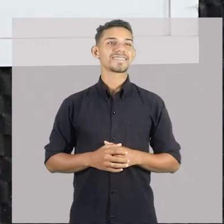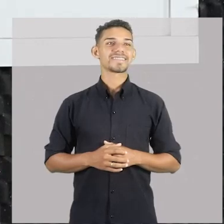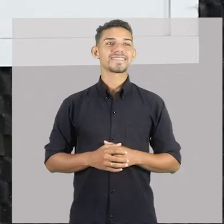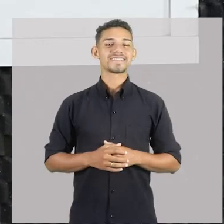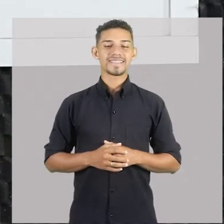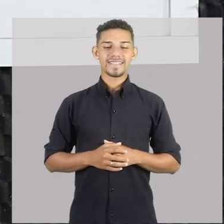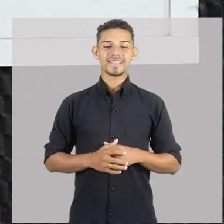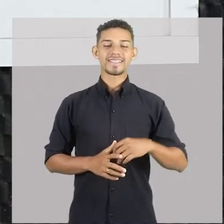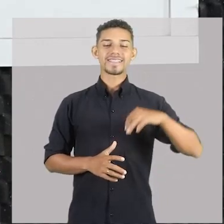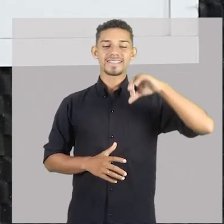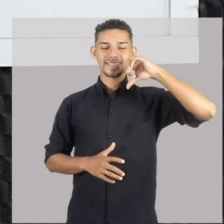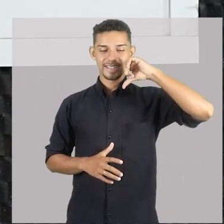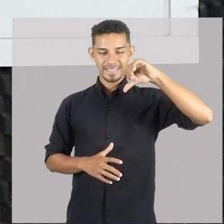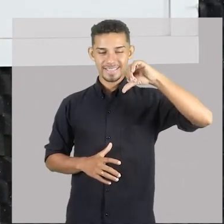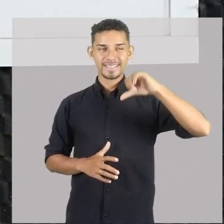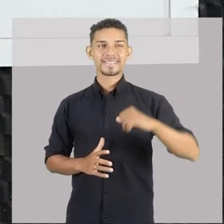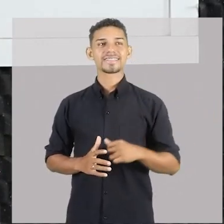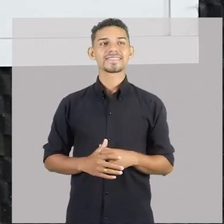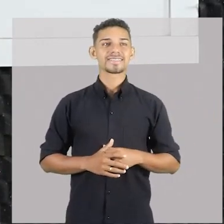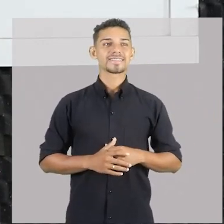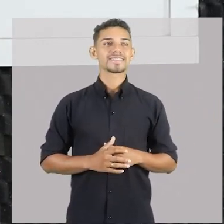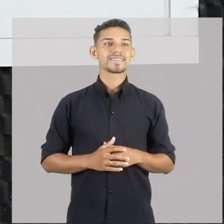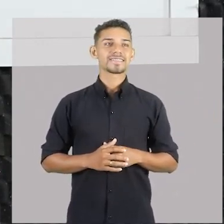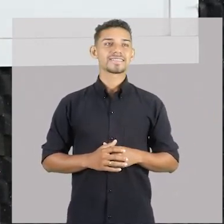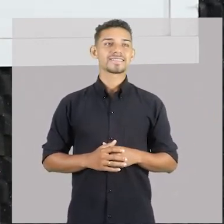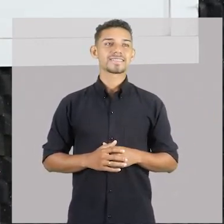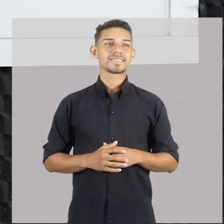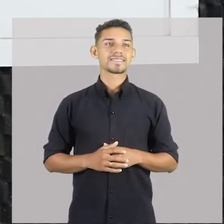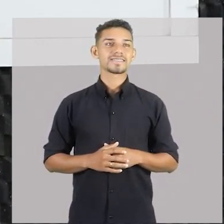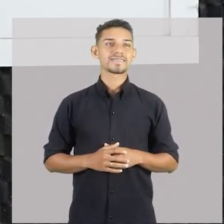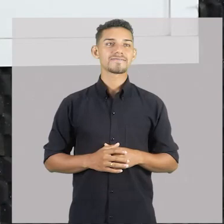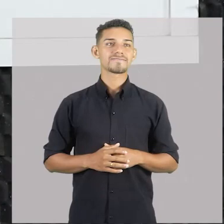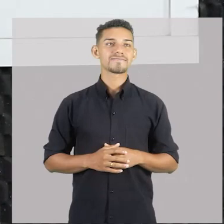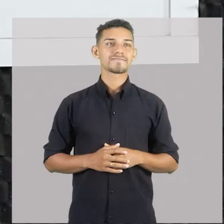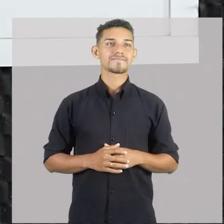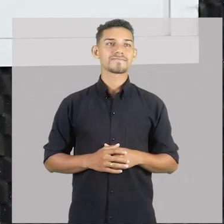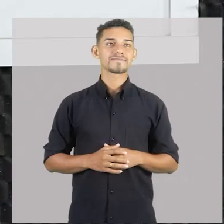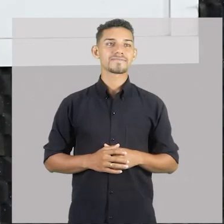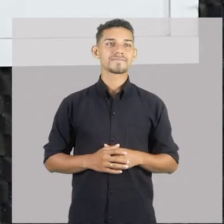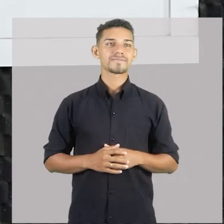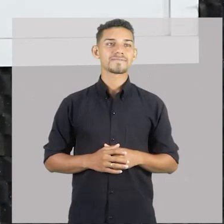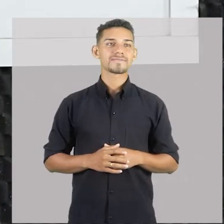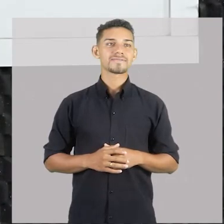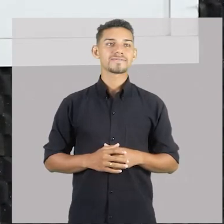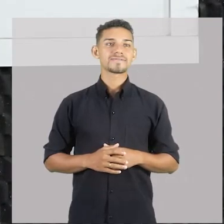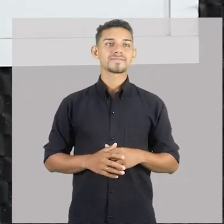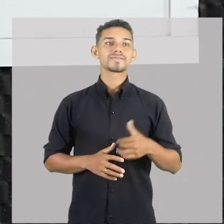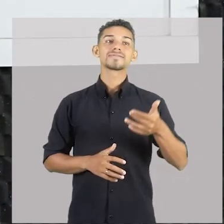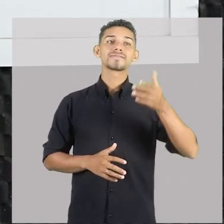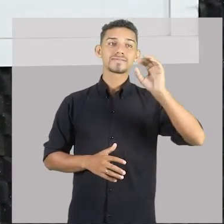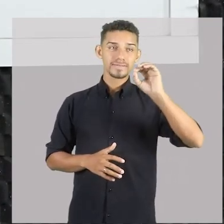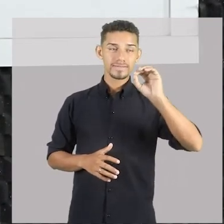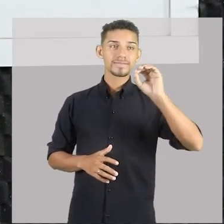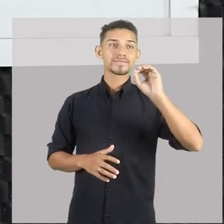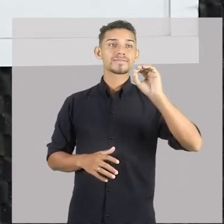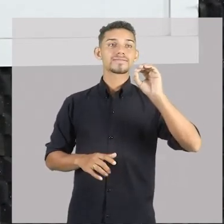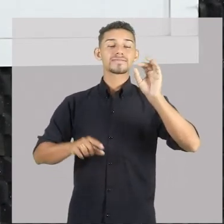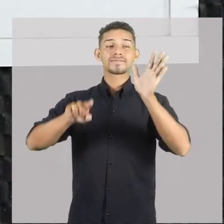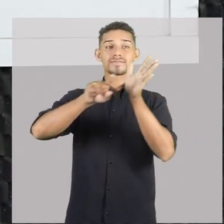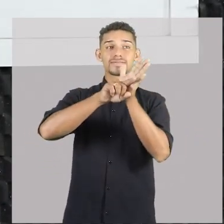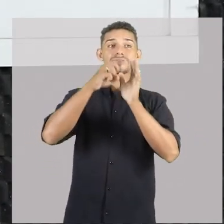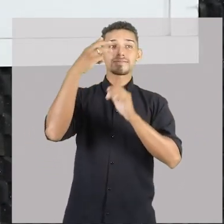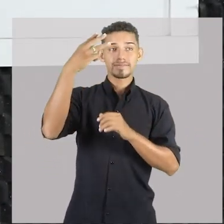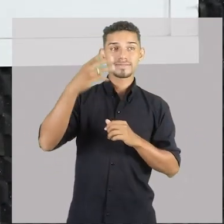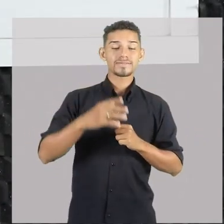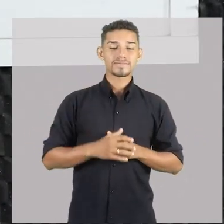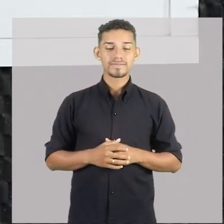9. Então, aqui vai dar 9. Agora, ó, 10 elevado a menos 3. E